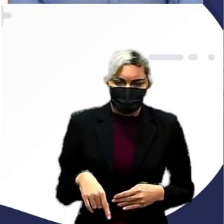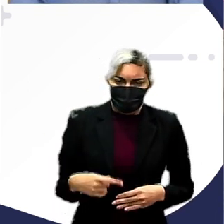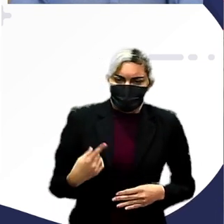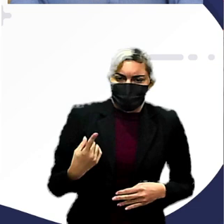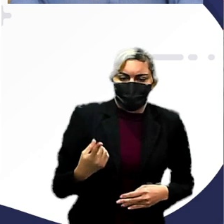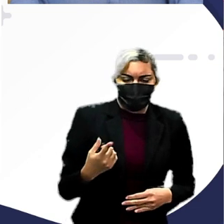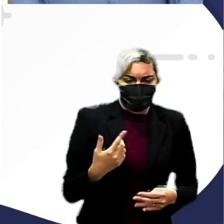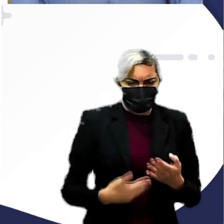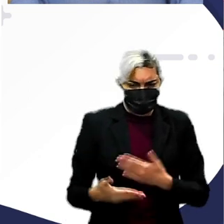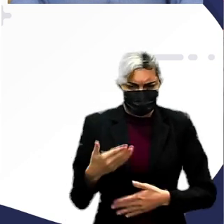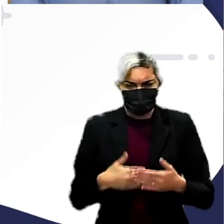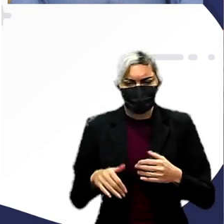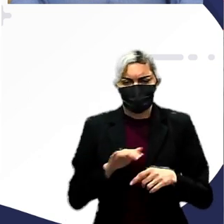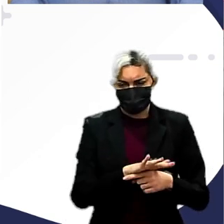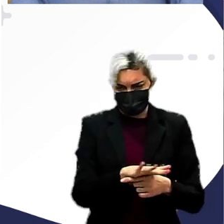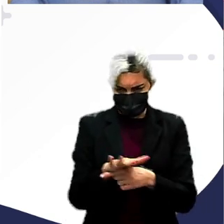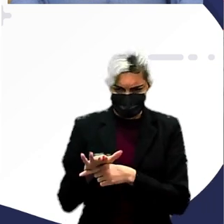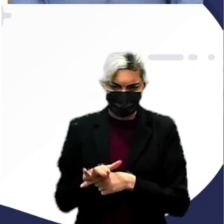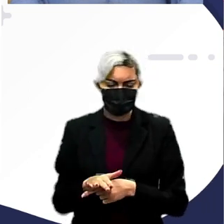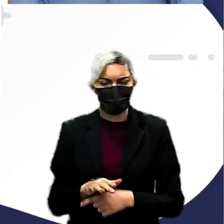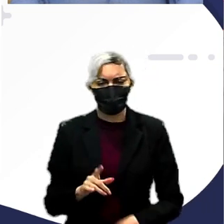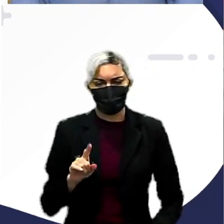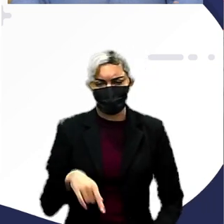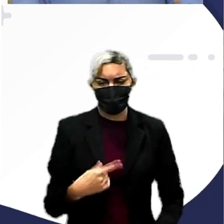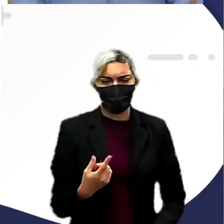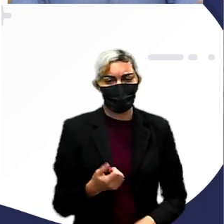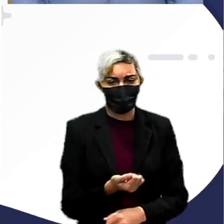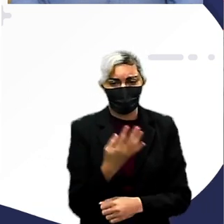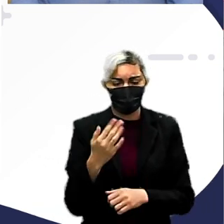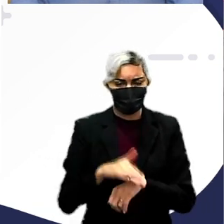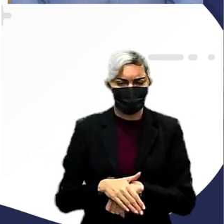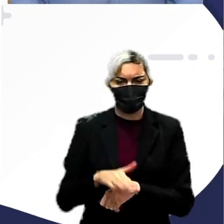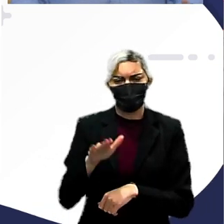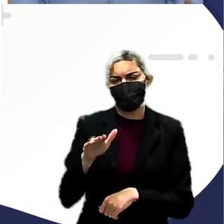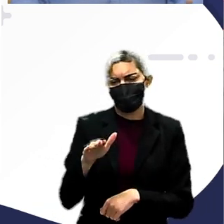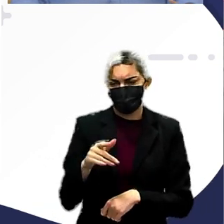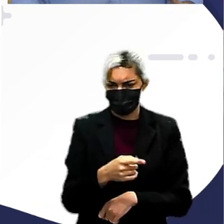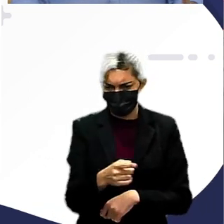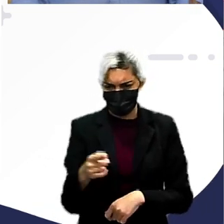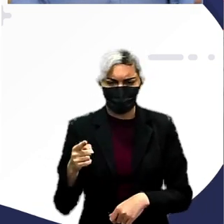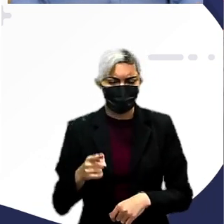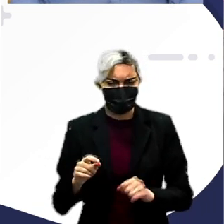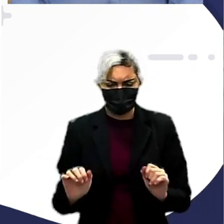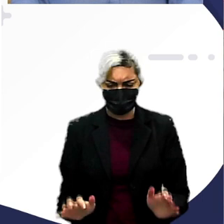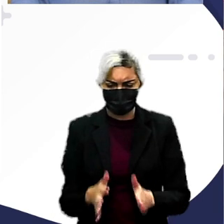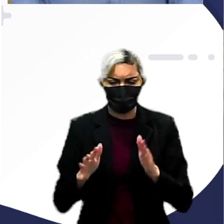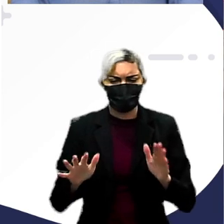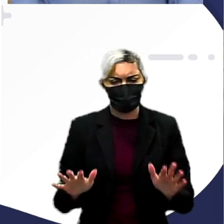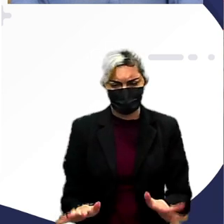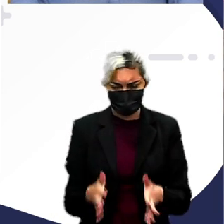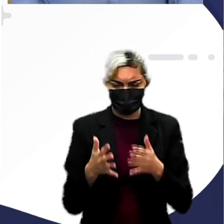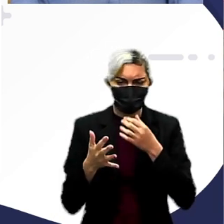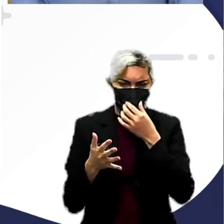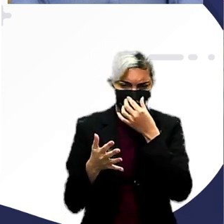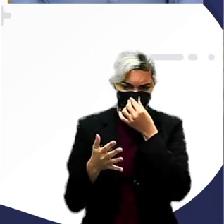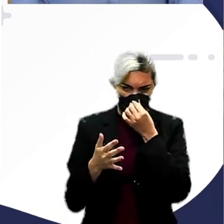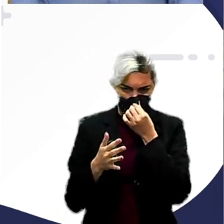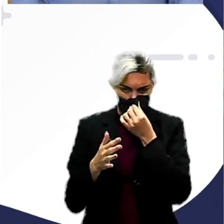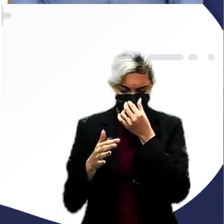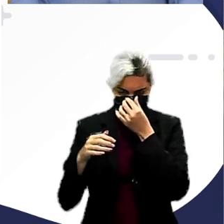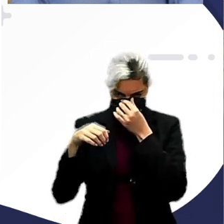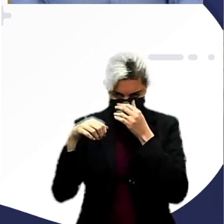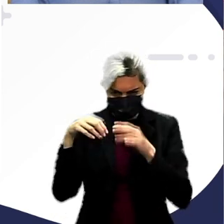questão das condições favoráveis, é o seguinte: quanto mais você promove dentro